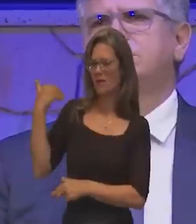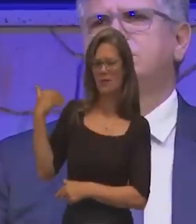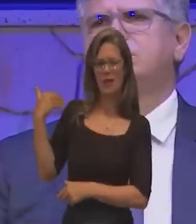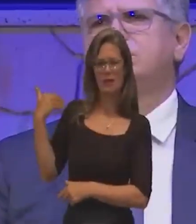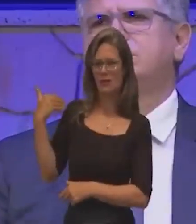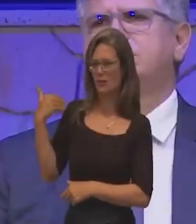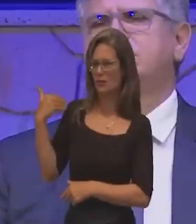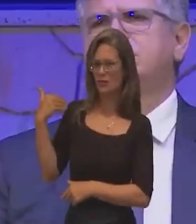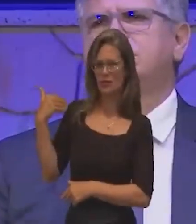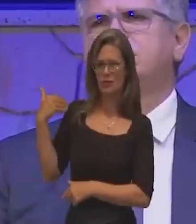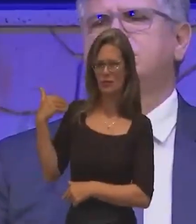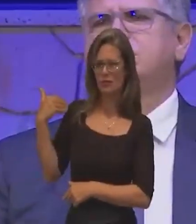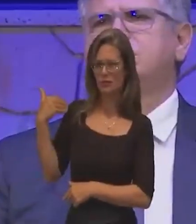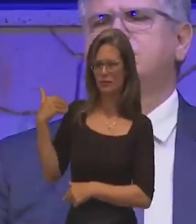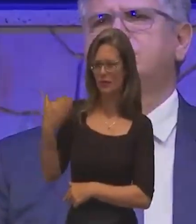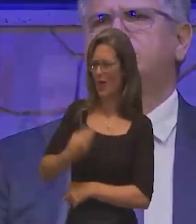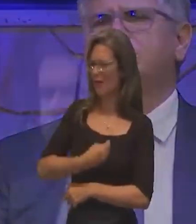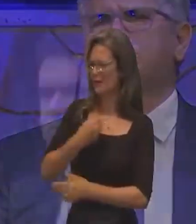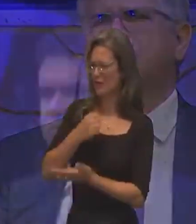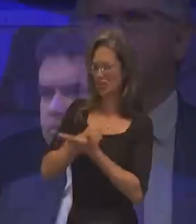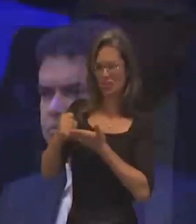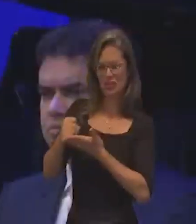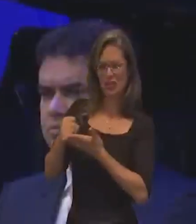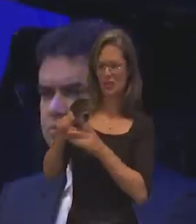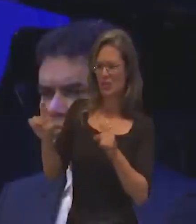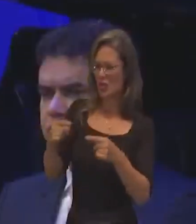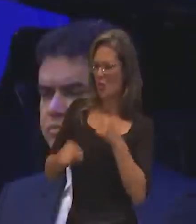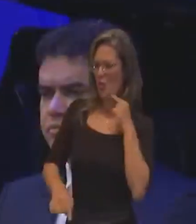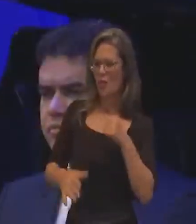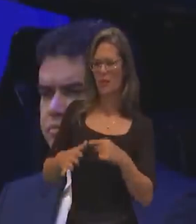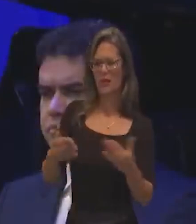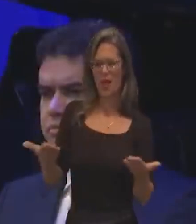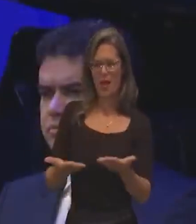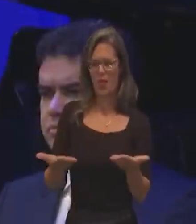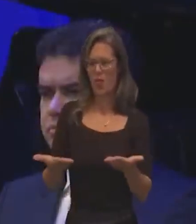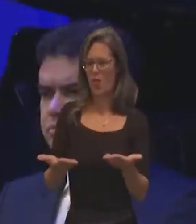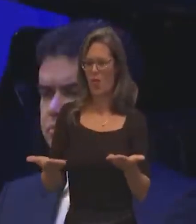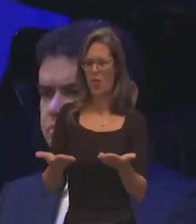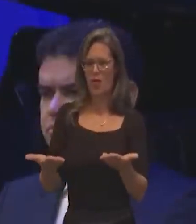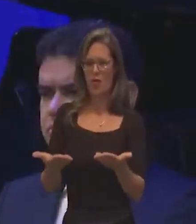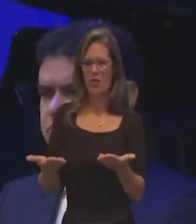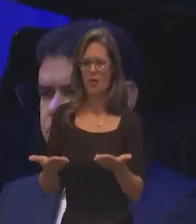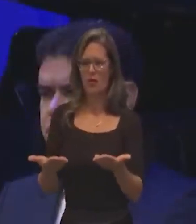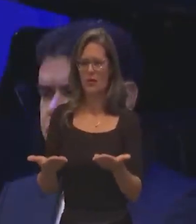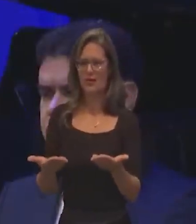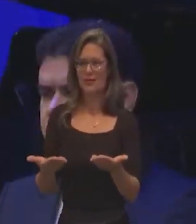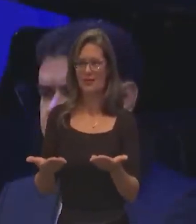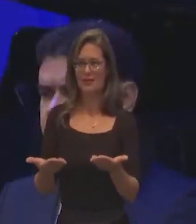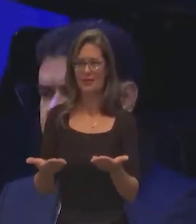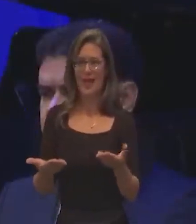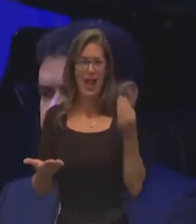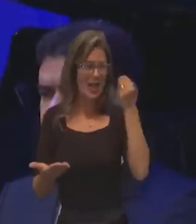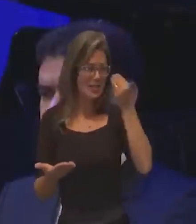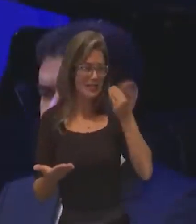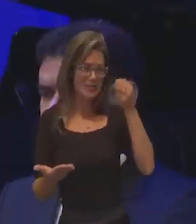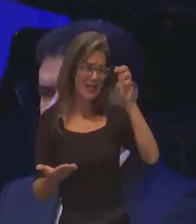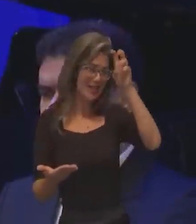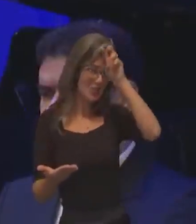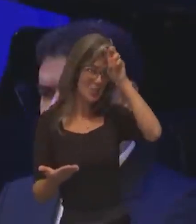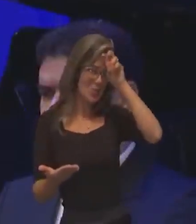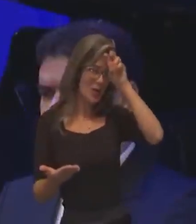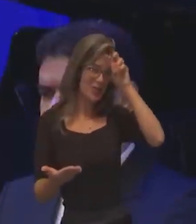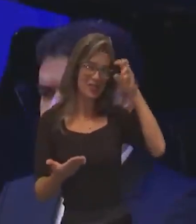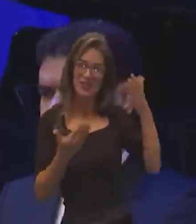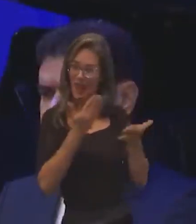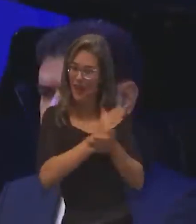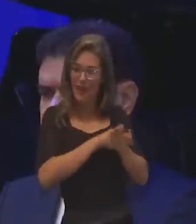Aquela vida, pastor, não combina mais comigo agora. O Egito não é mais para a minha